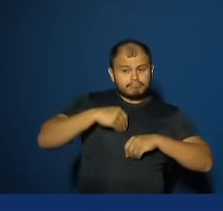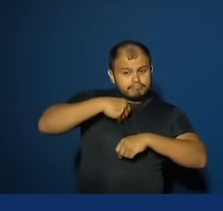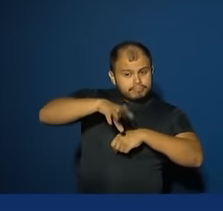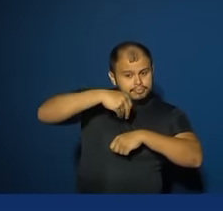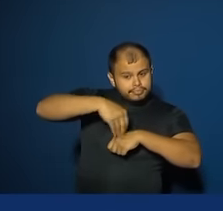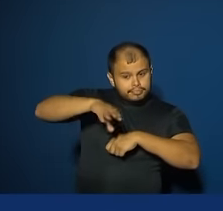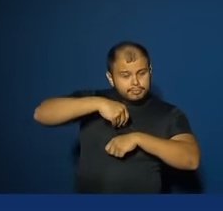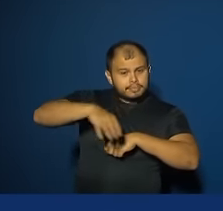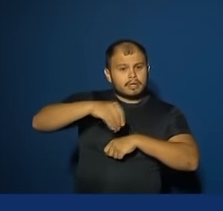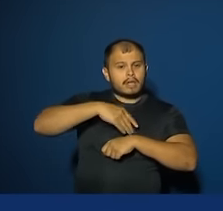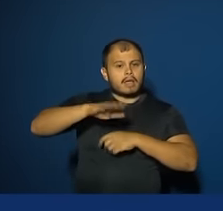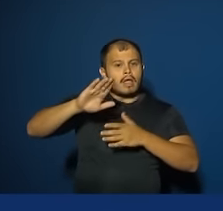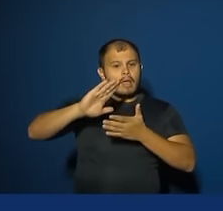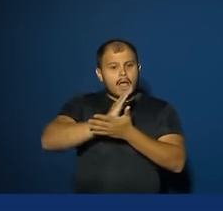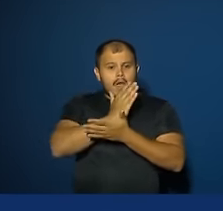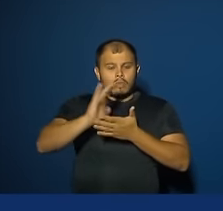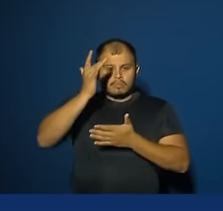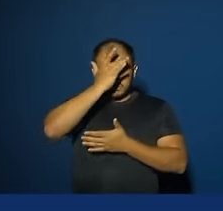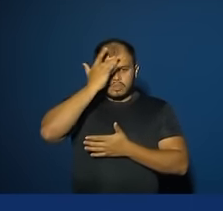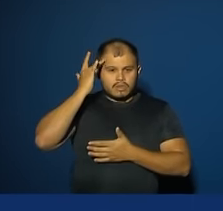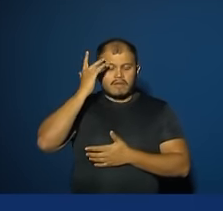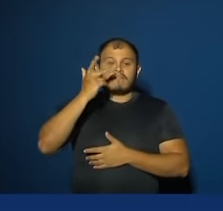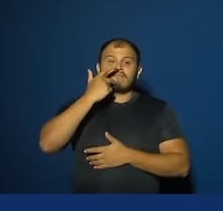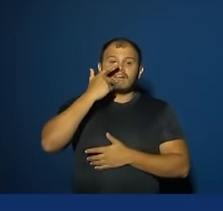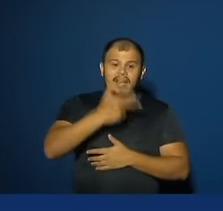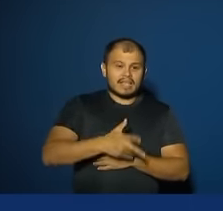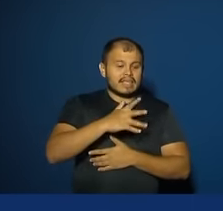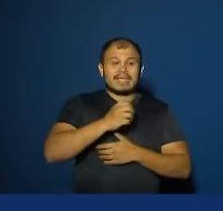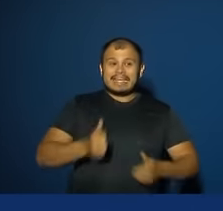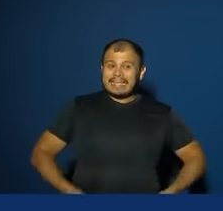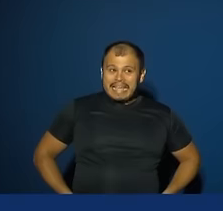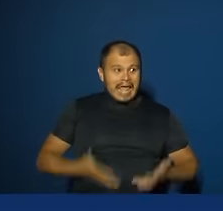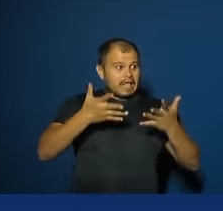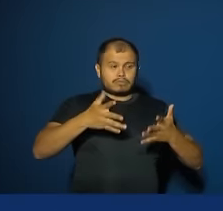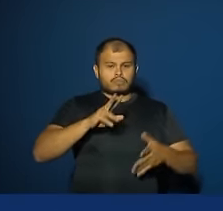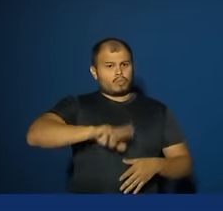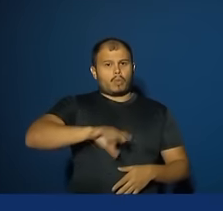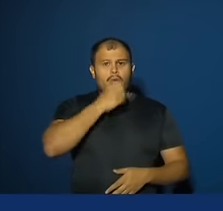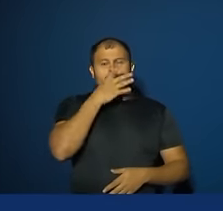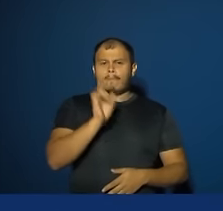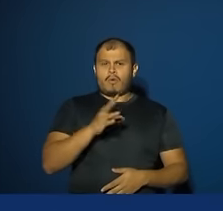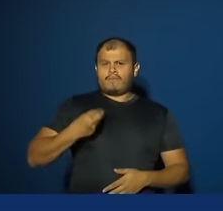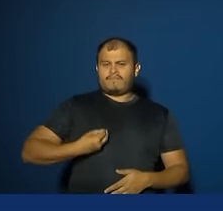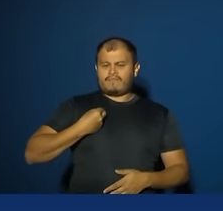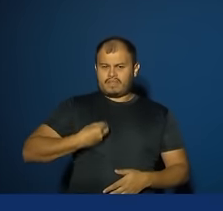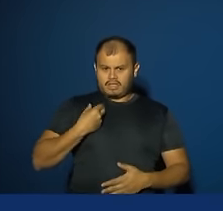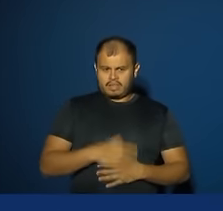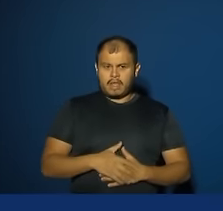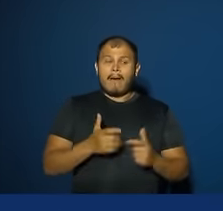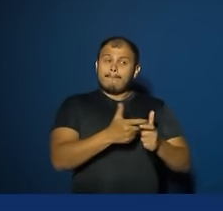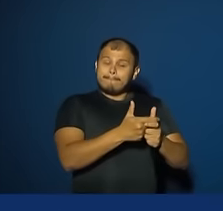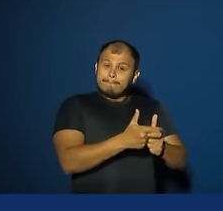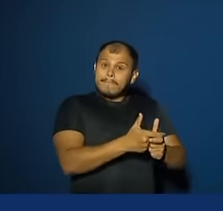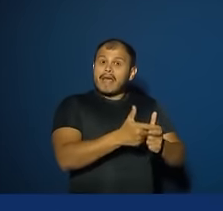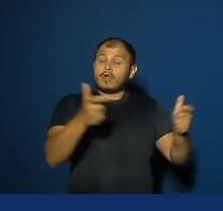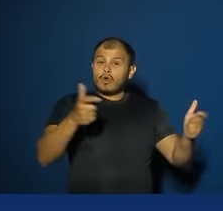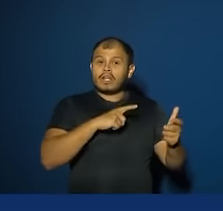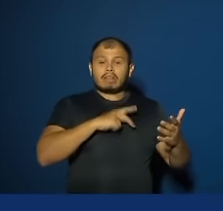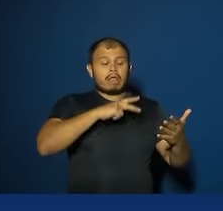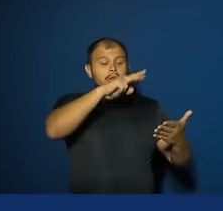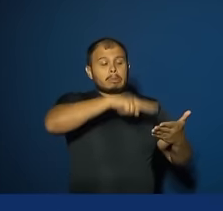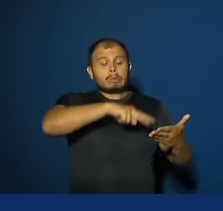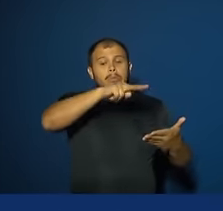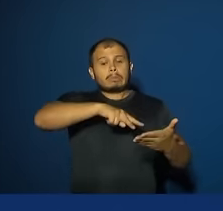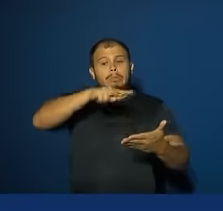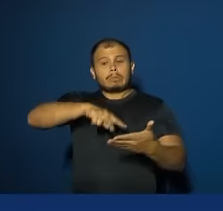acadêmico brasileiro que lida com a economia que gasto não é vida boa parte dos autores que são lidos pelos